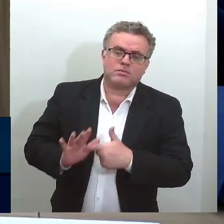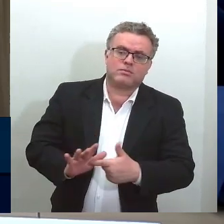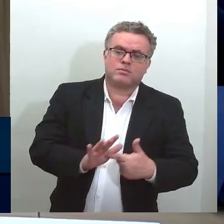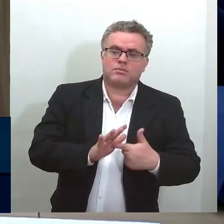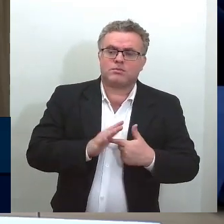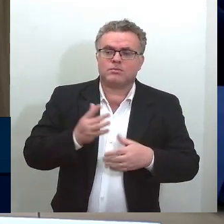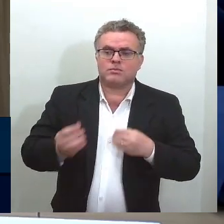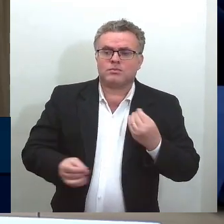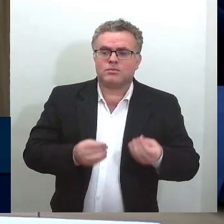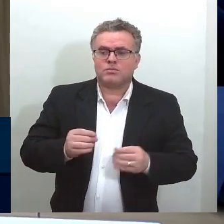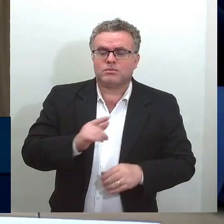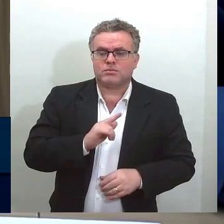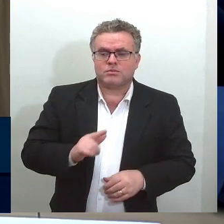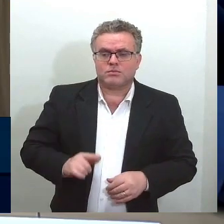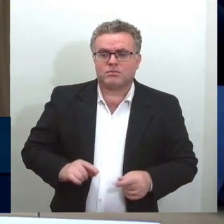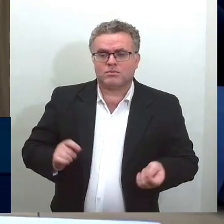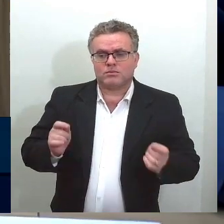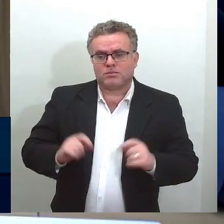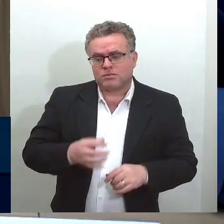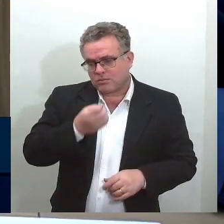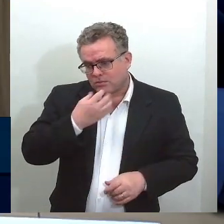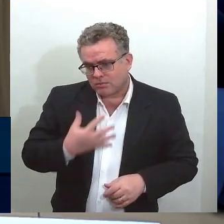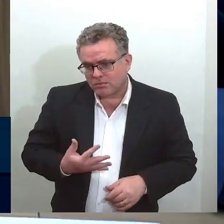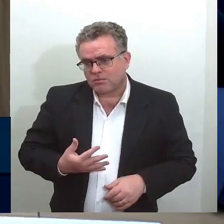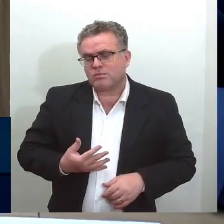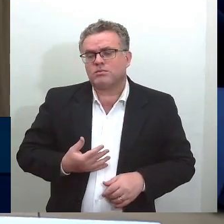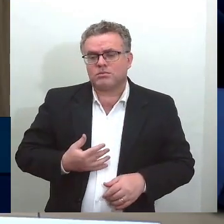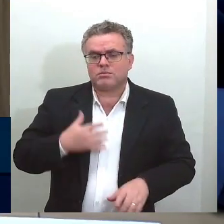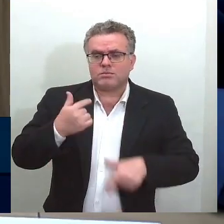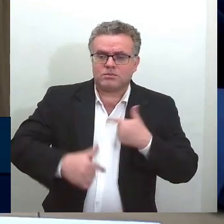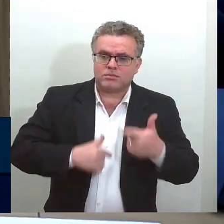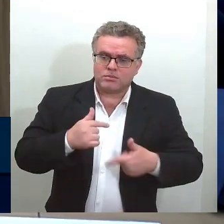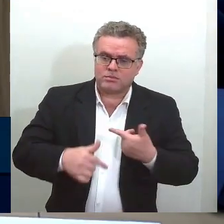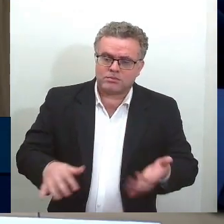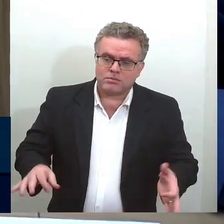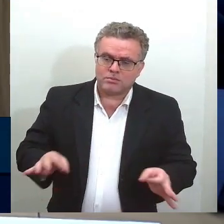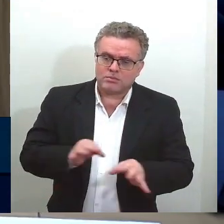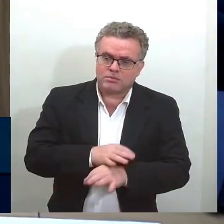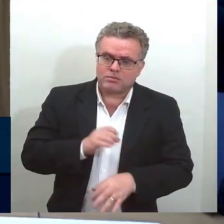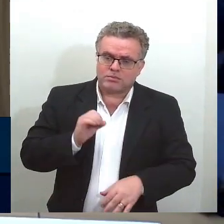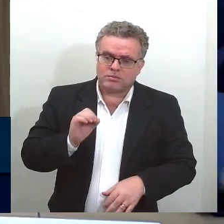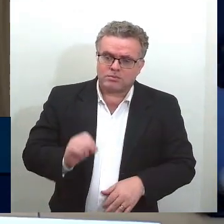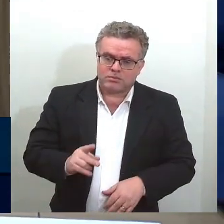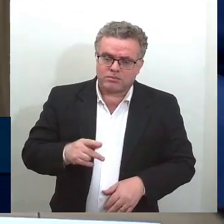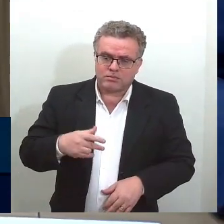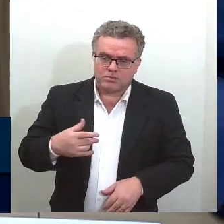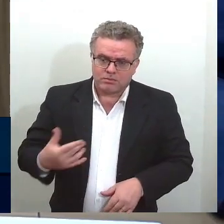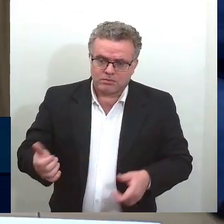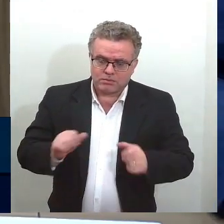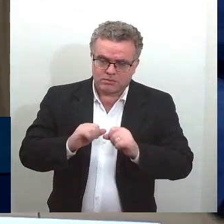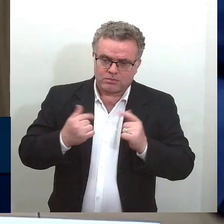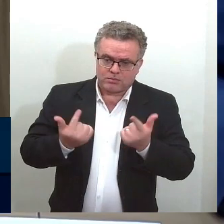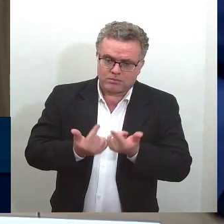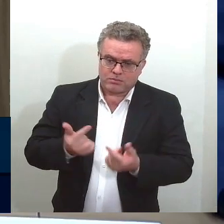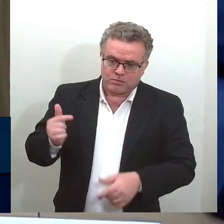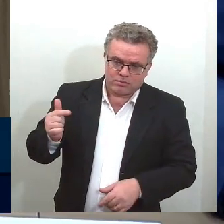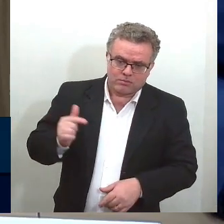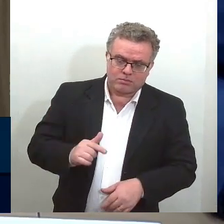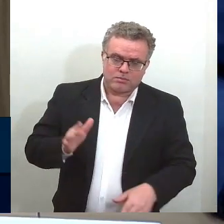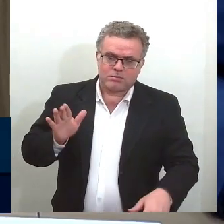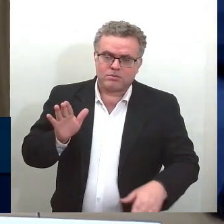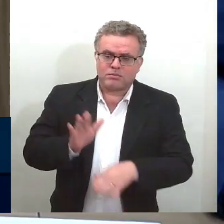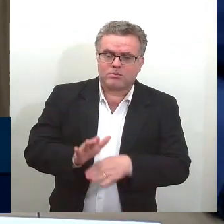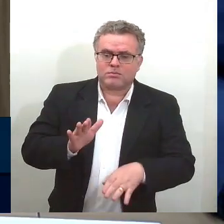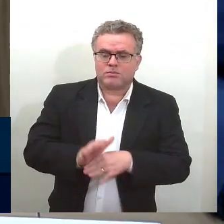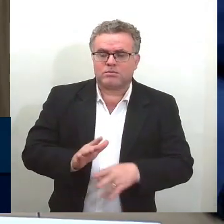o resultado do governo, e que a Assembleia Legislativa tem ajudado o governo. E esse é o nosso papel. É